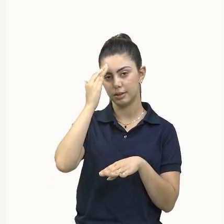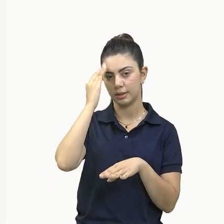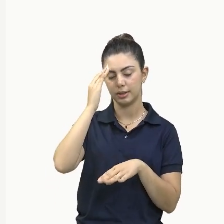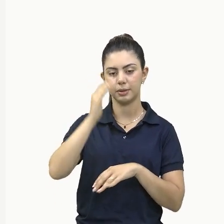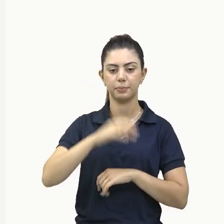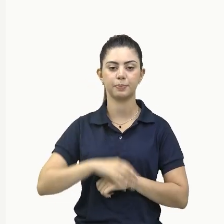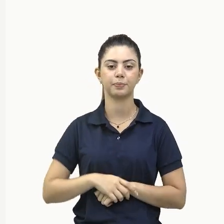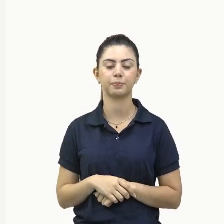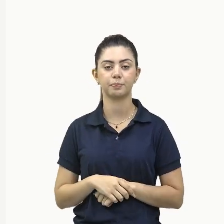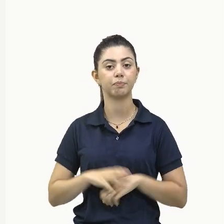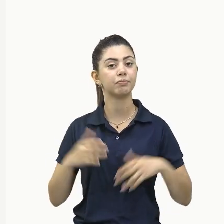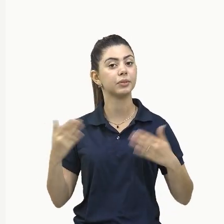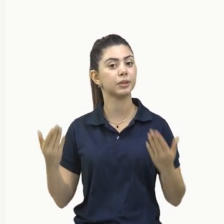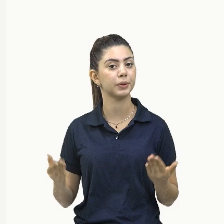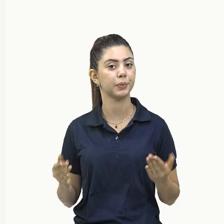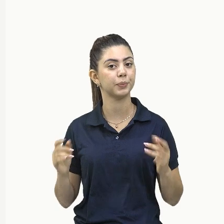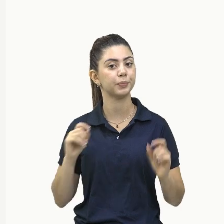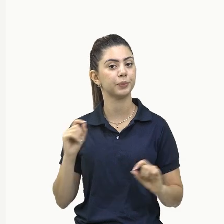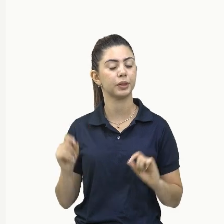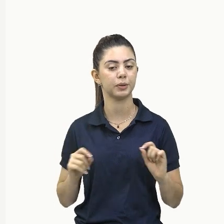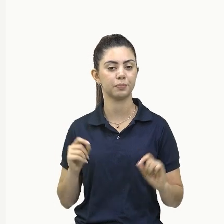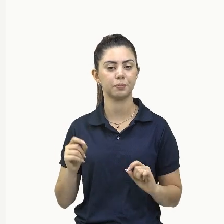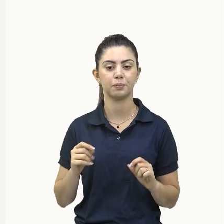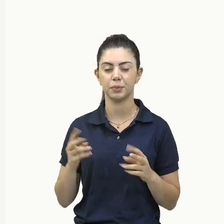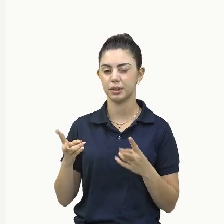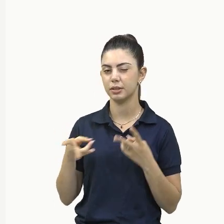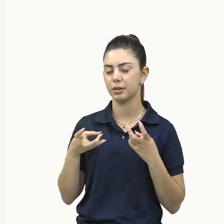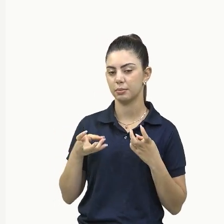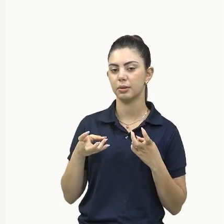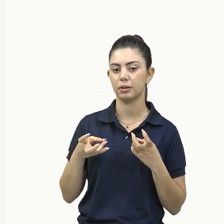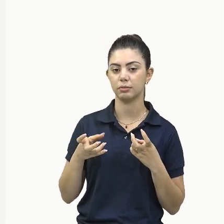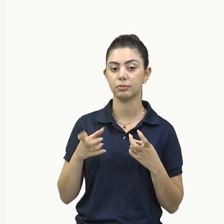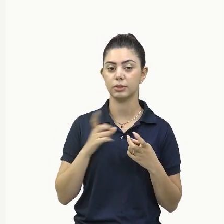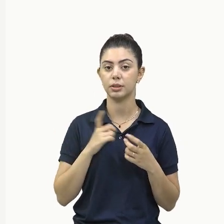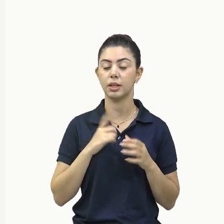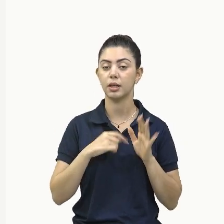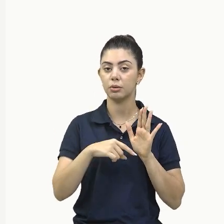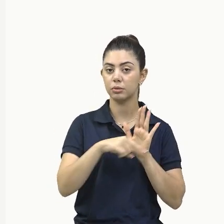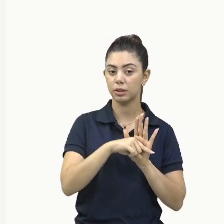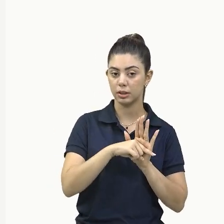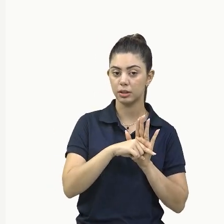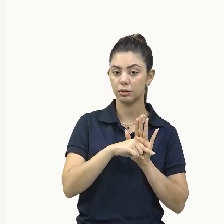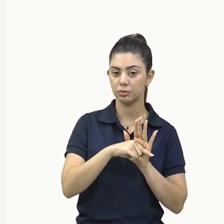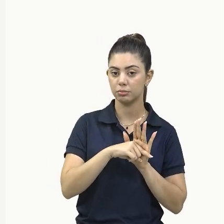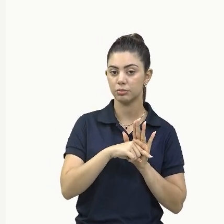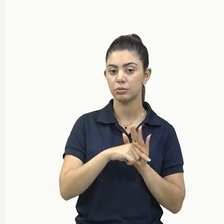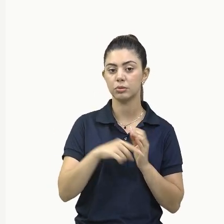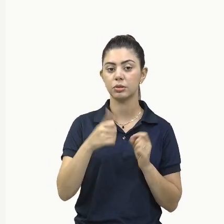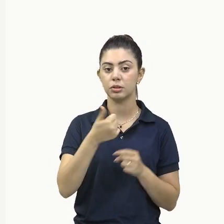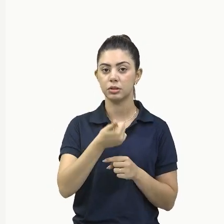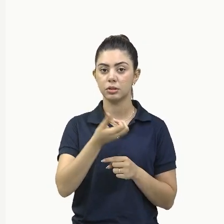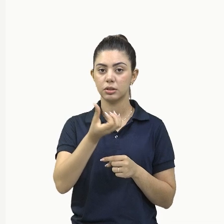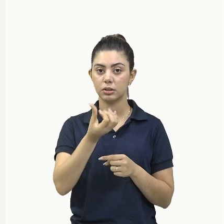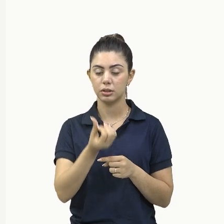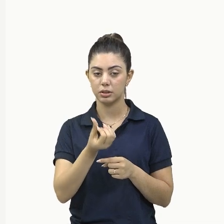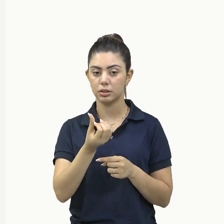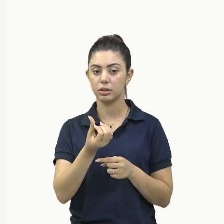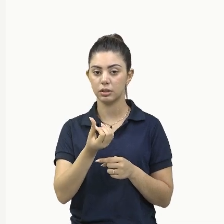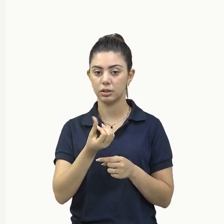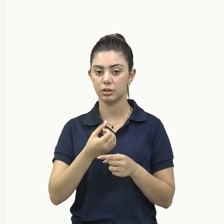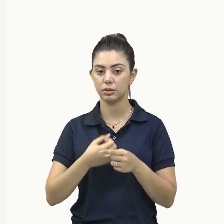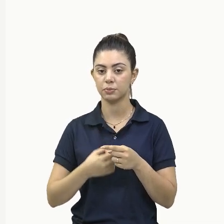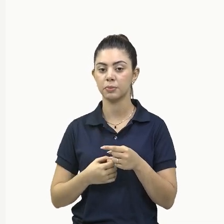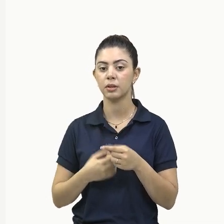raciocínio. Pessoal, olha só, eu tenho menos 16 sobre